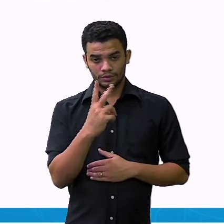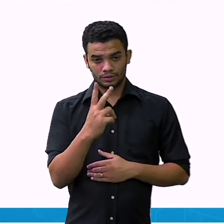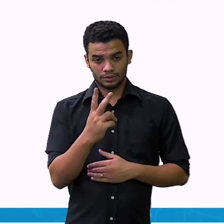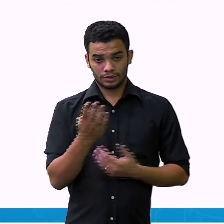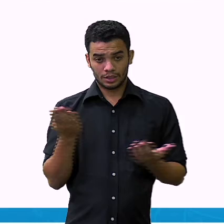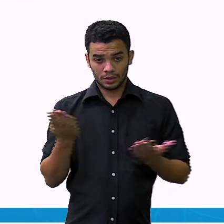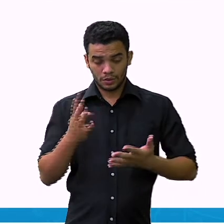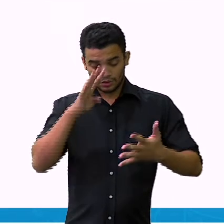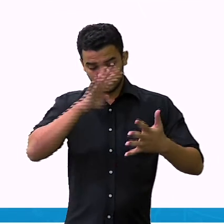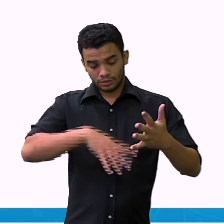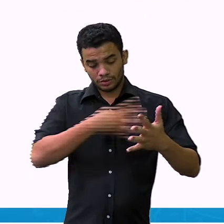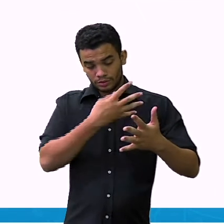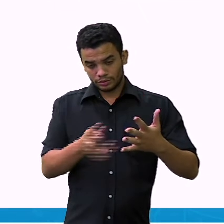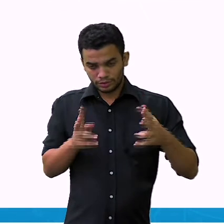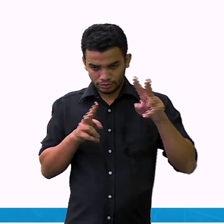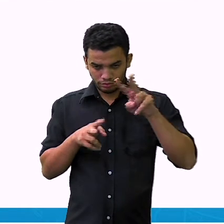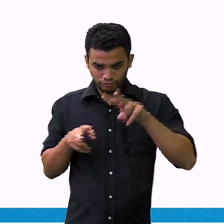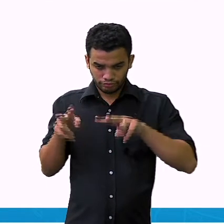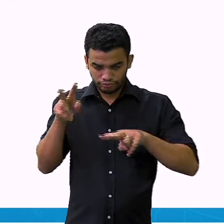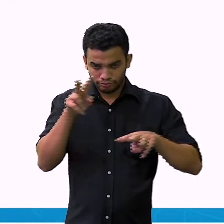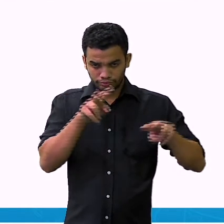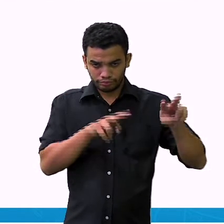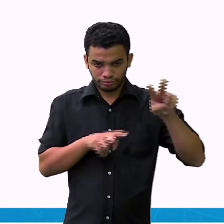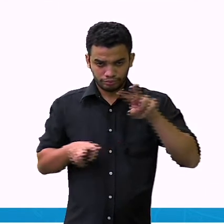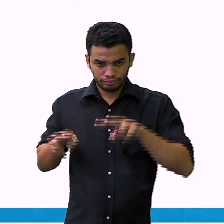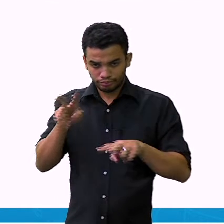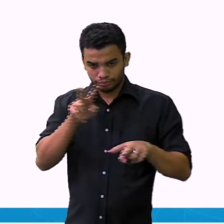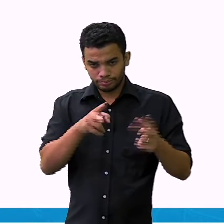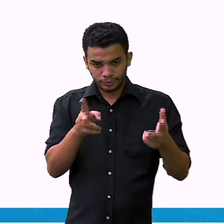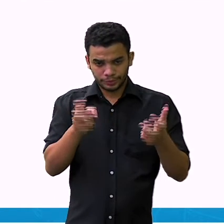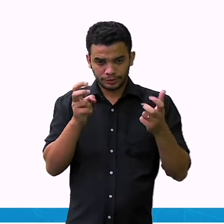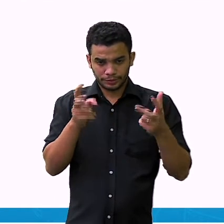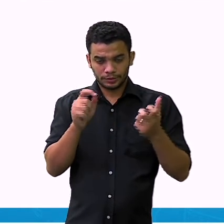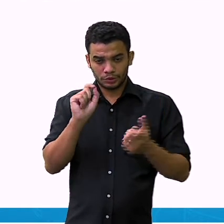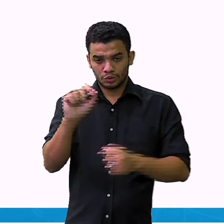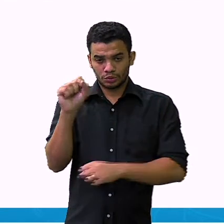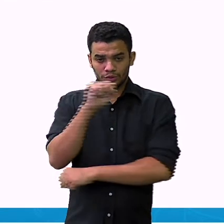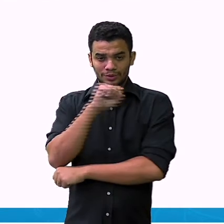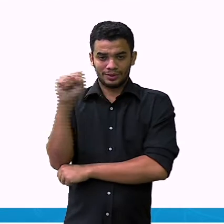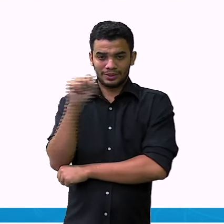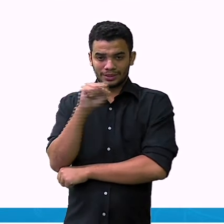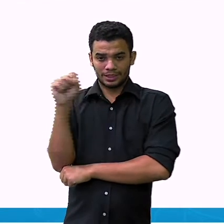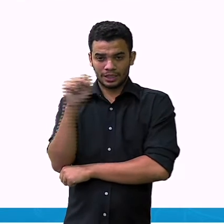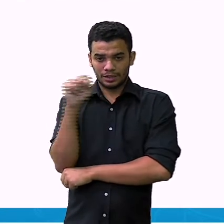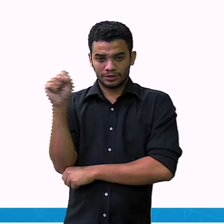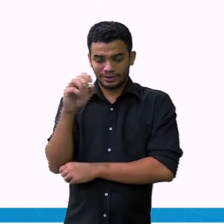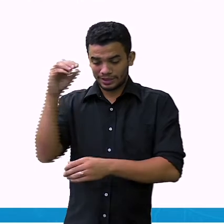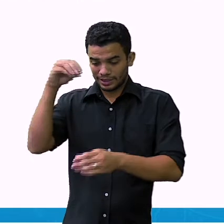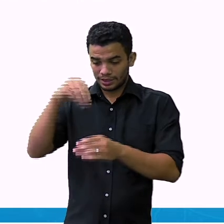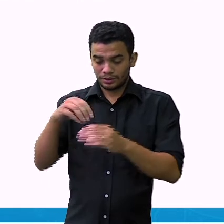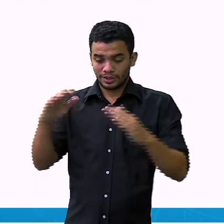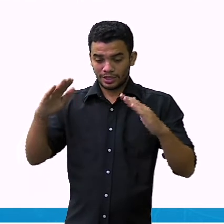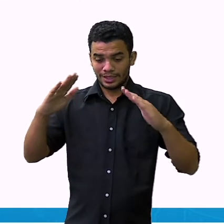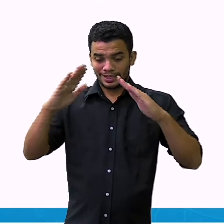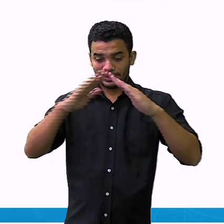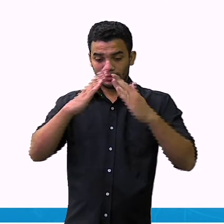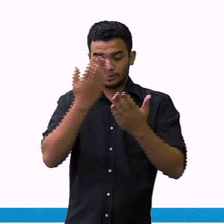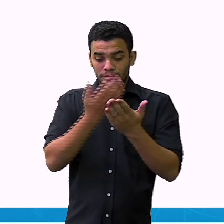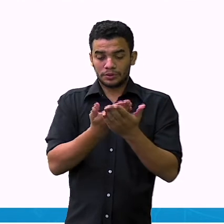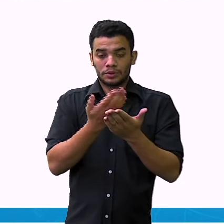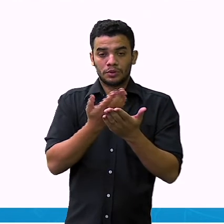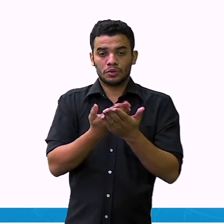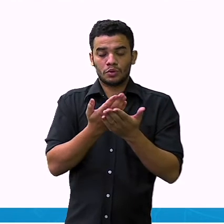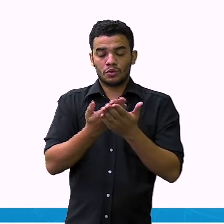Observe a tabela onde estão representados os carros que ficam no estacionamento da escola.